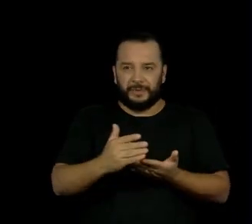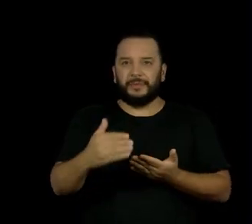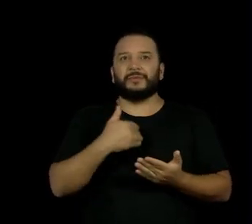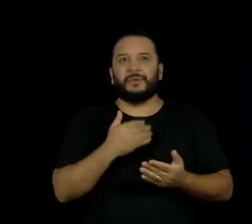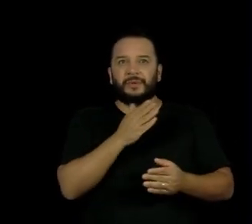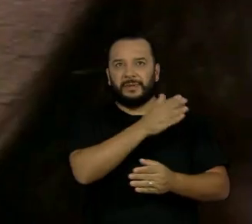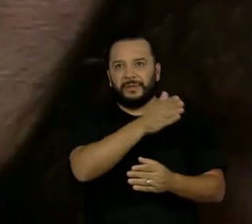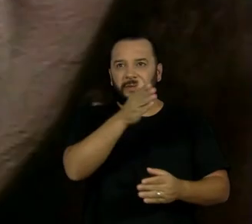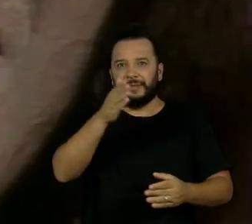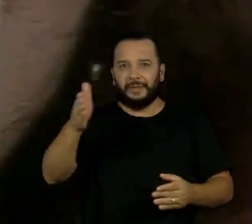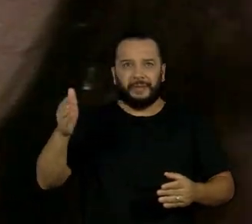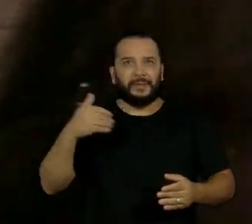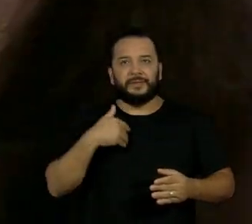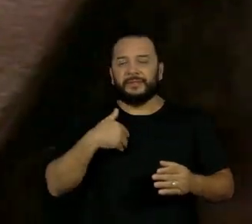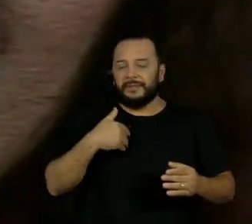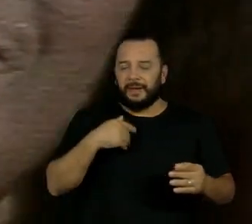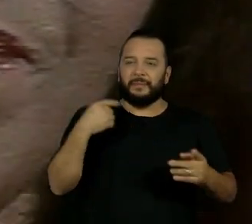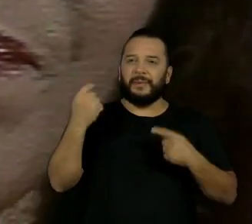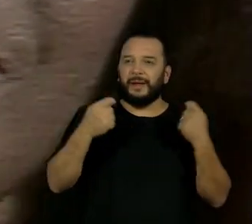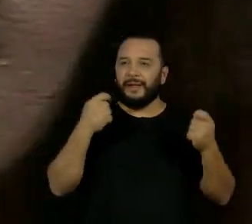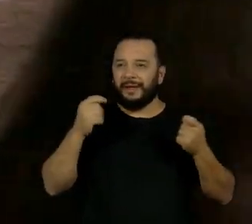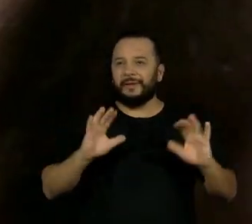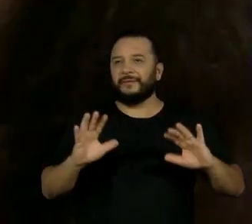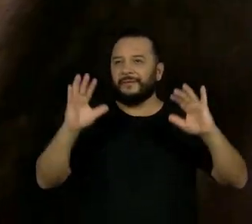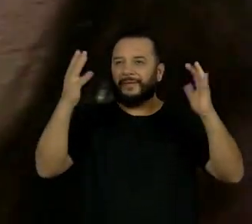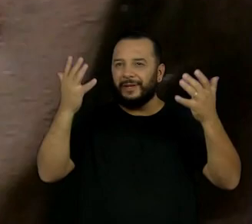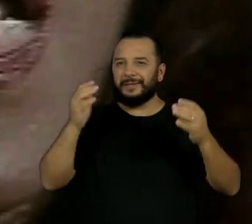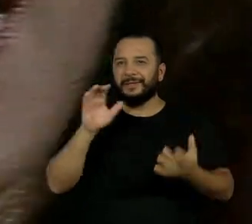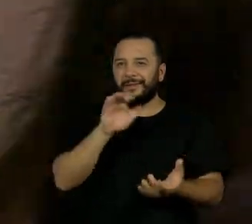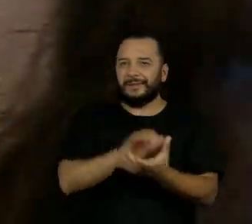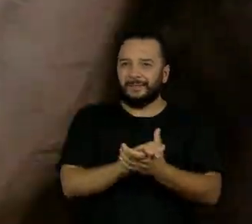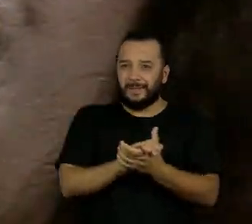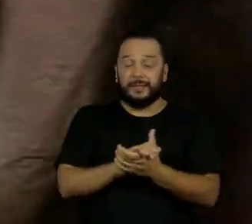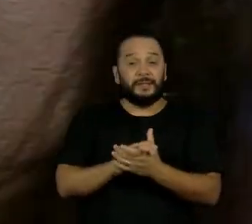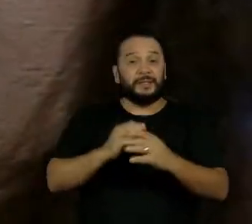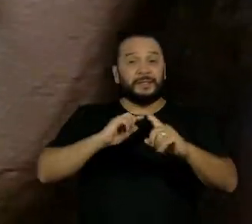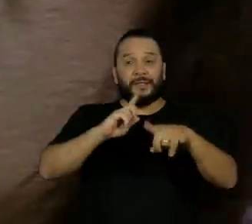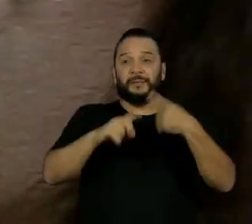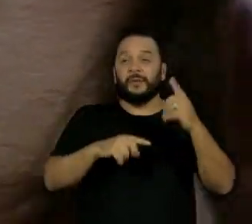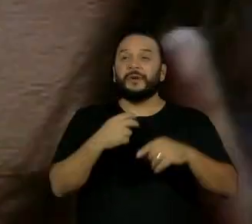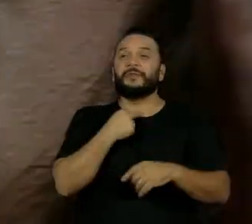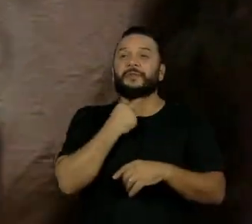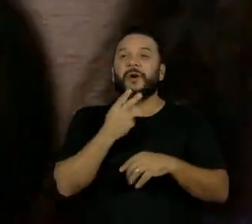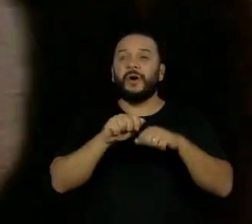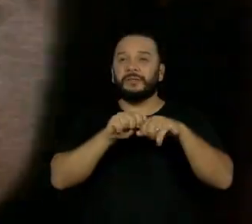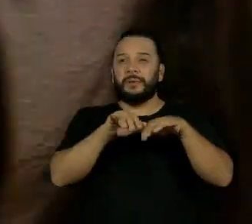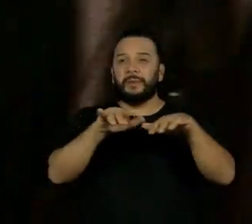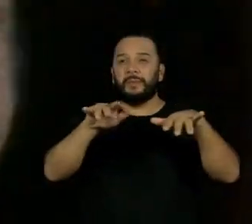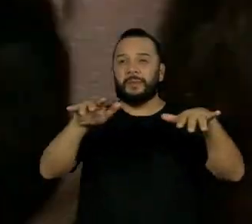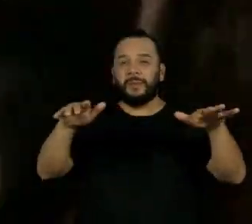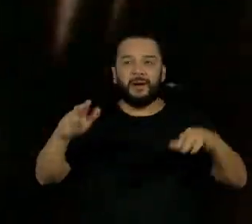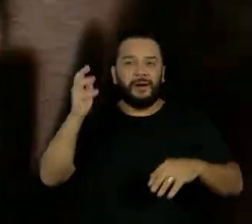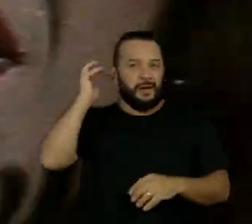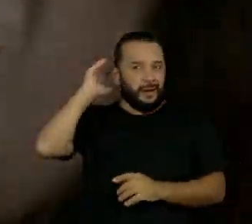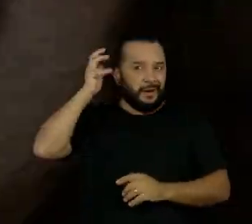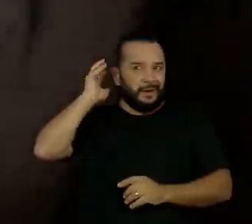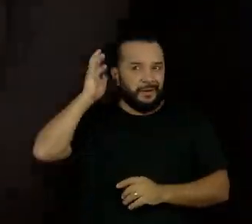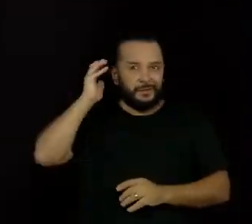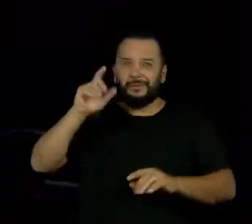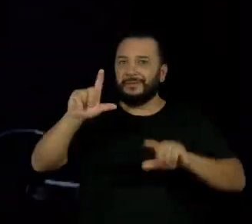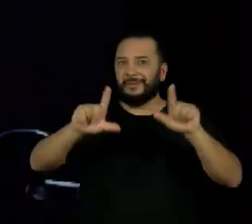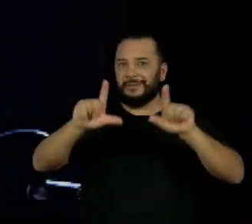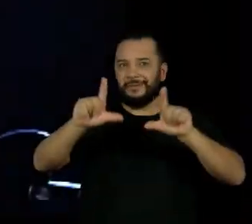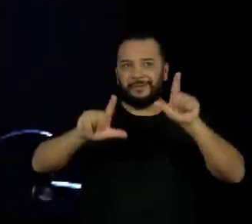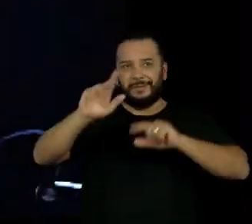casamento mas logo sua bela voz ganharia o espaço merecido nas rádios e de vez de todo o Brasil